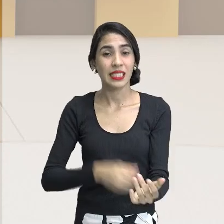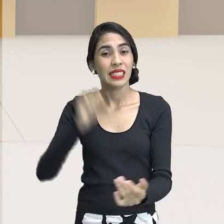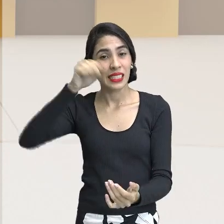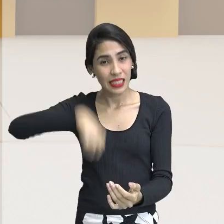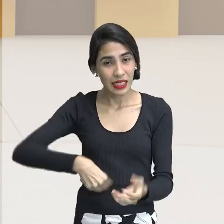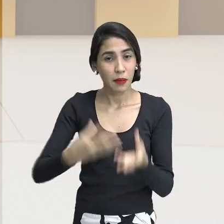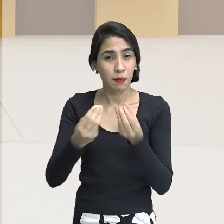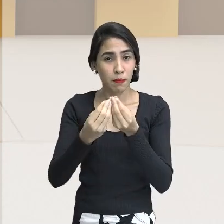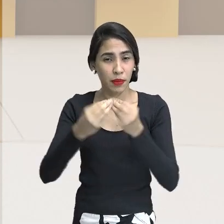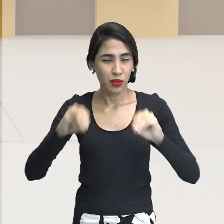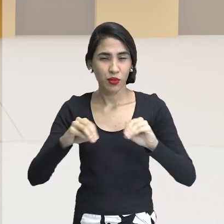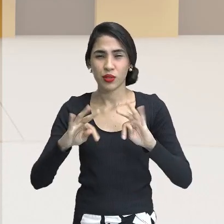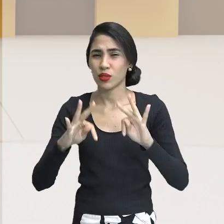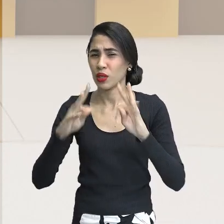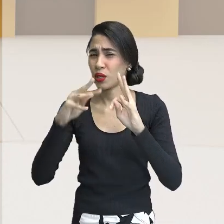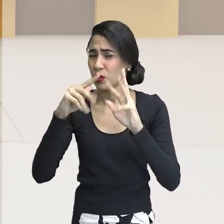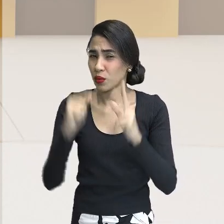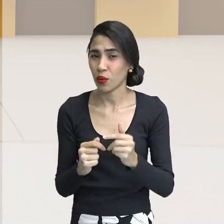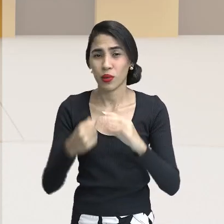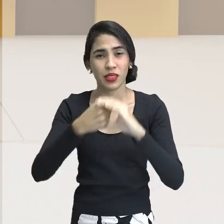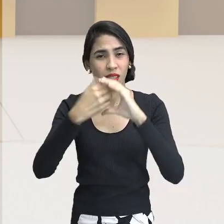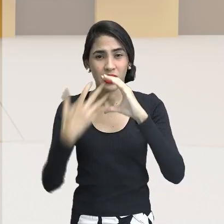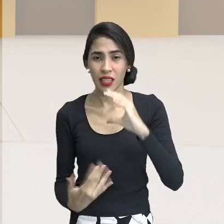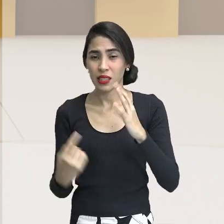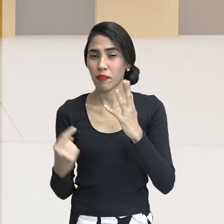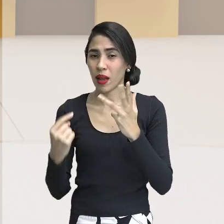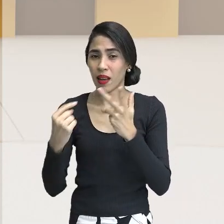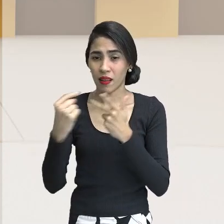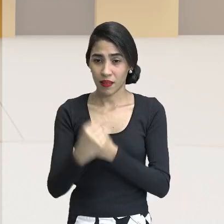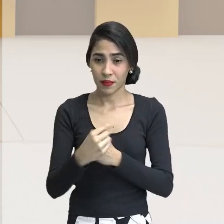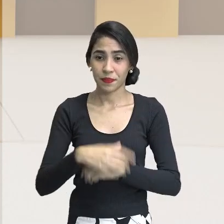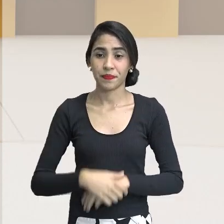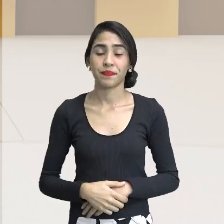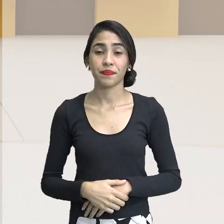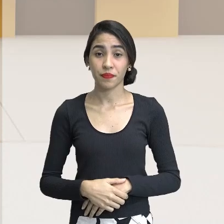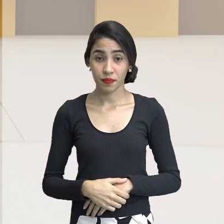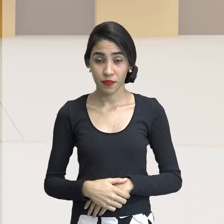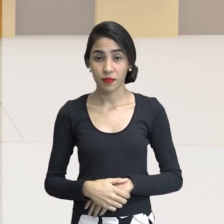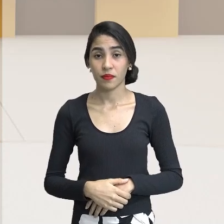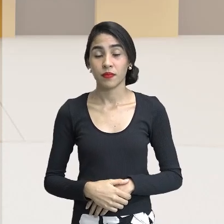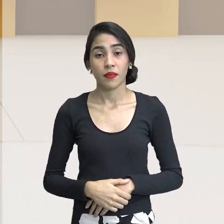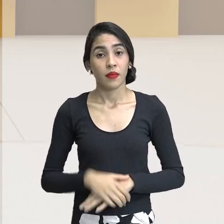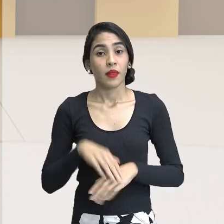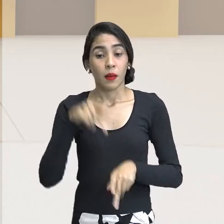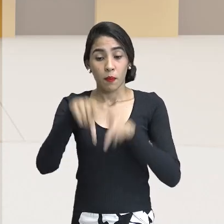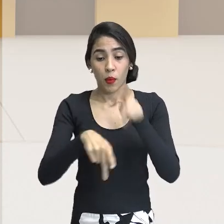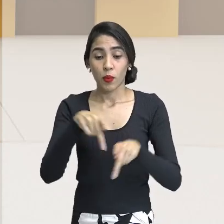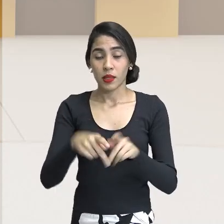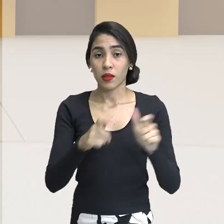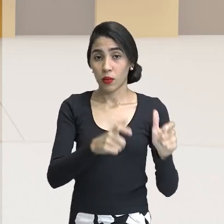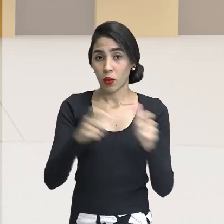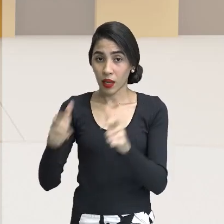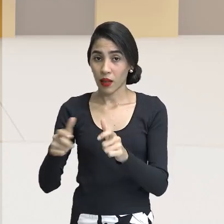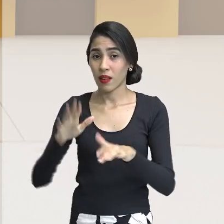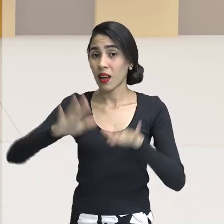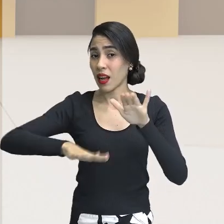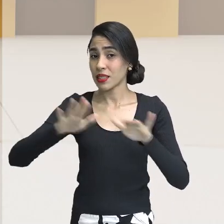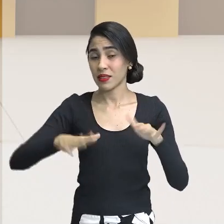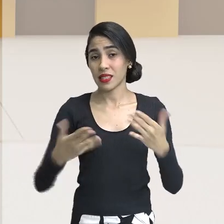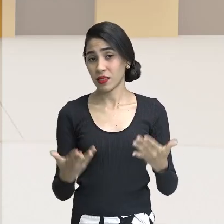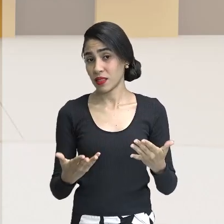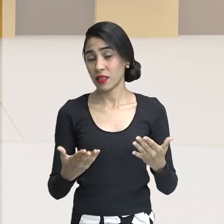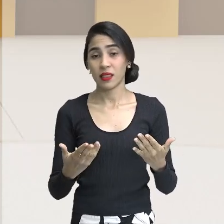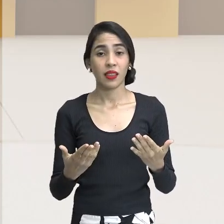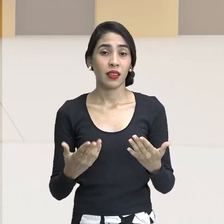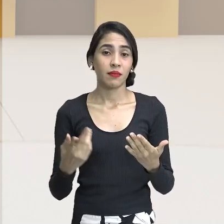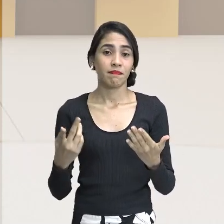prejudicial em vários aspectos, não é isso, professor? É isso mesmo, professor Dário. E as populações locais, elas muitas vezes, elas infelizmente